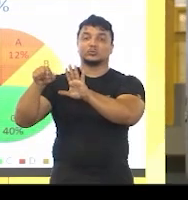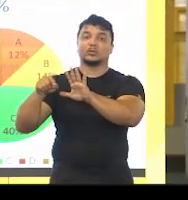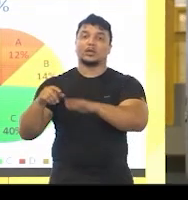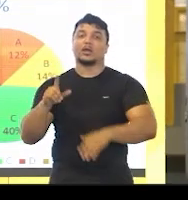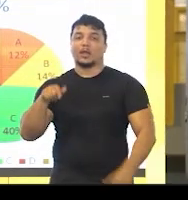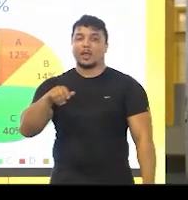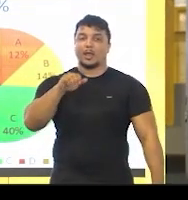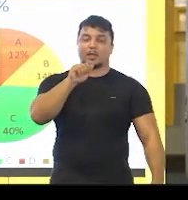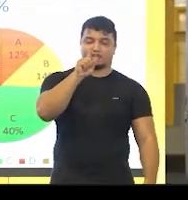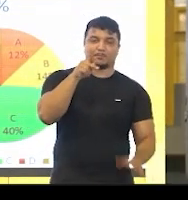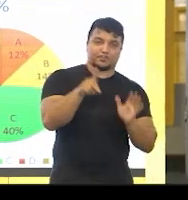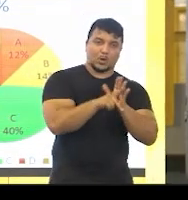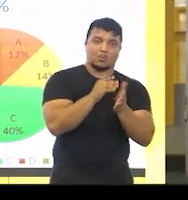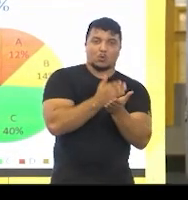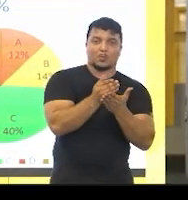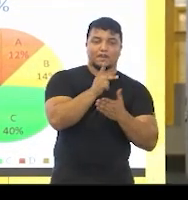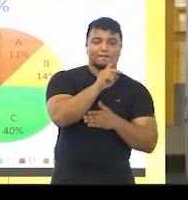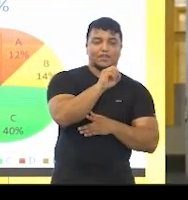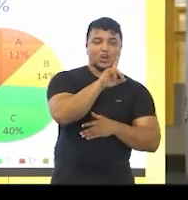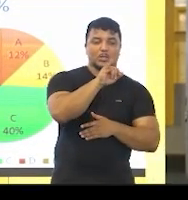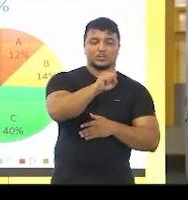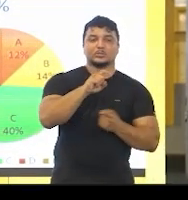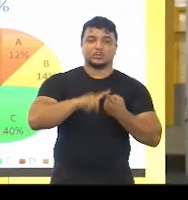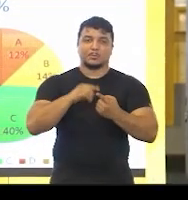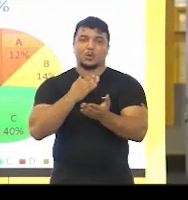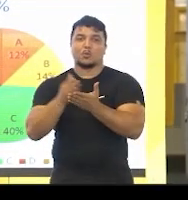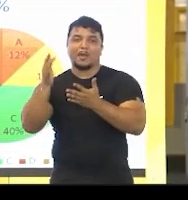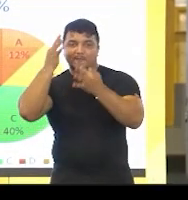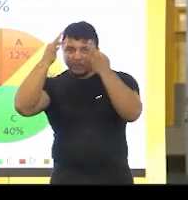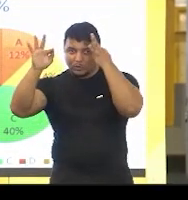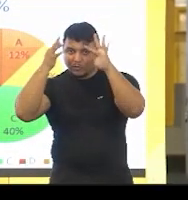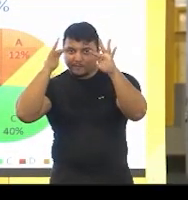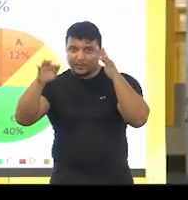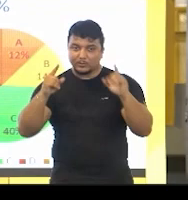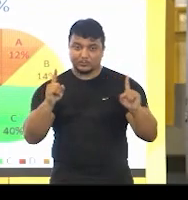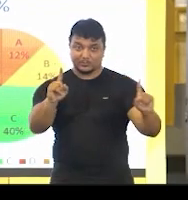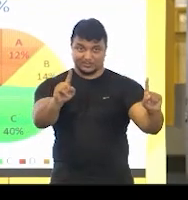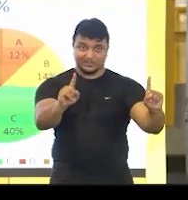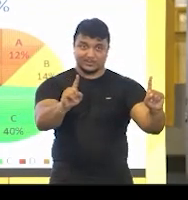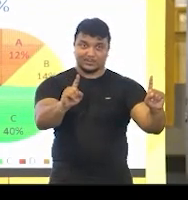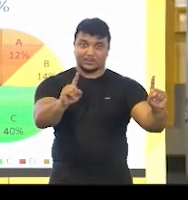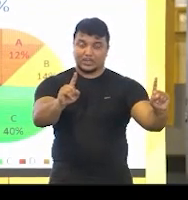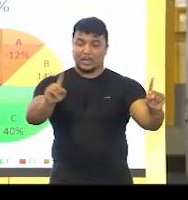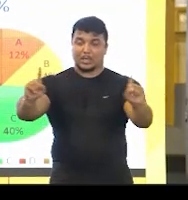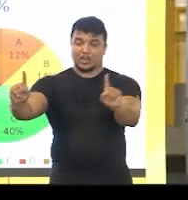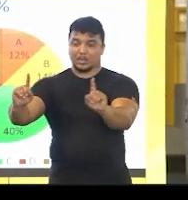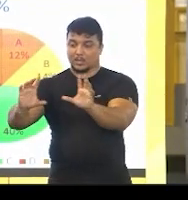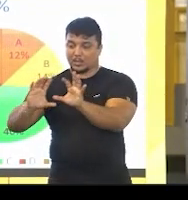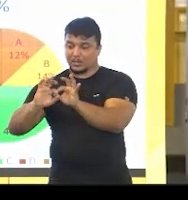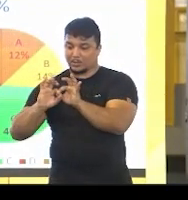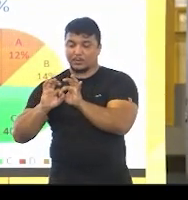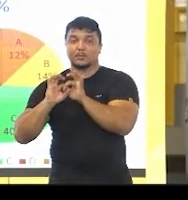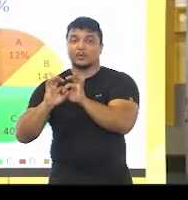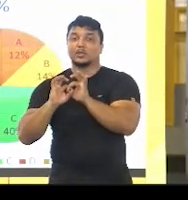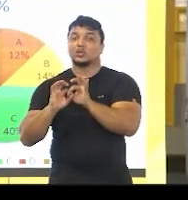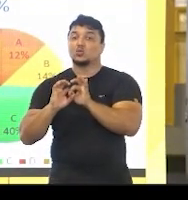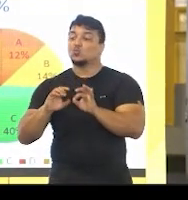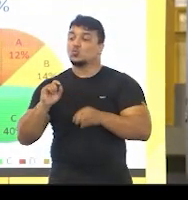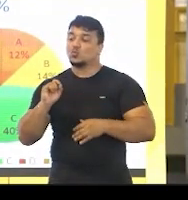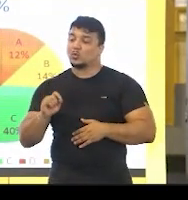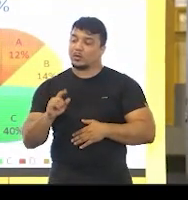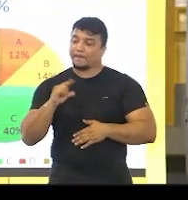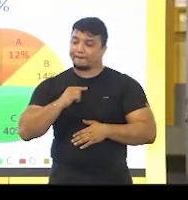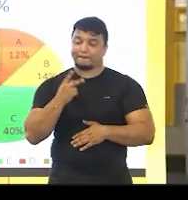falando? Advento da polis e nascimento da filosofia. Entre essas duas organizações de